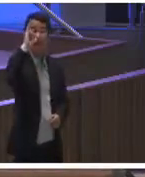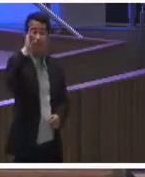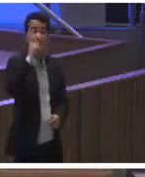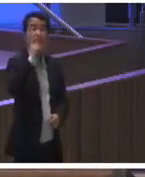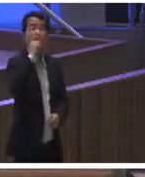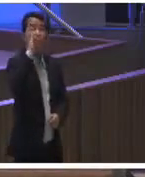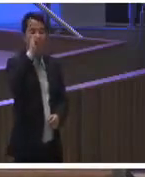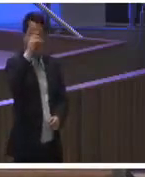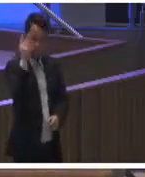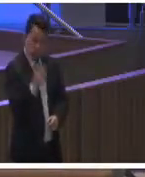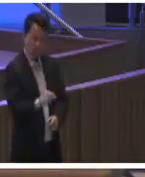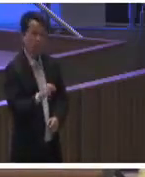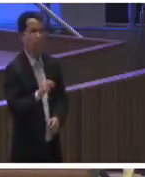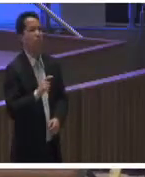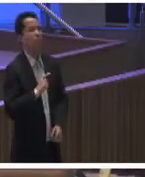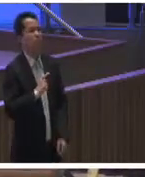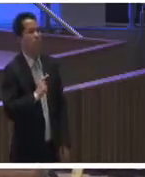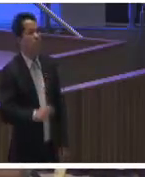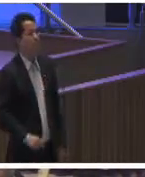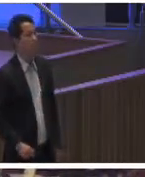um pouquinho sobre disciplina,